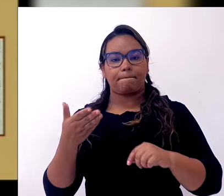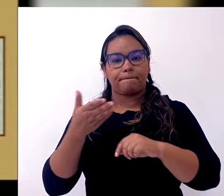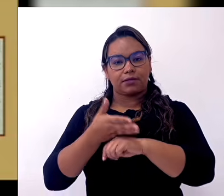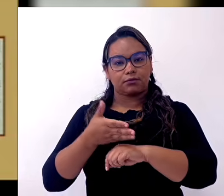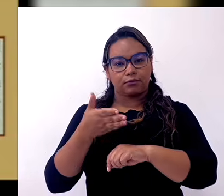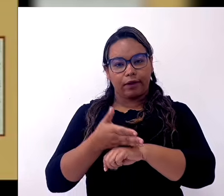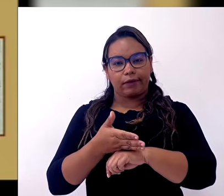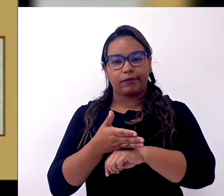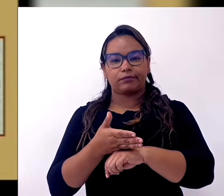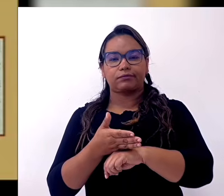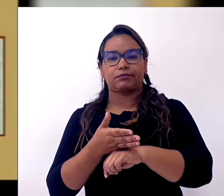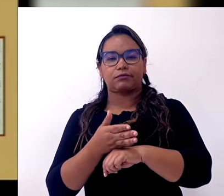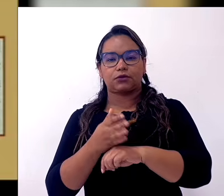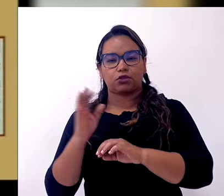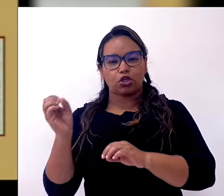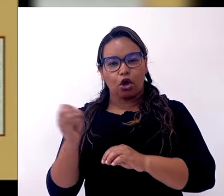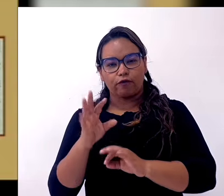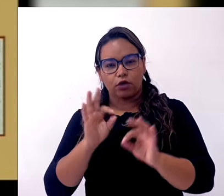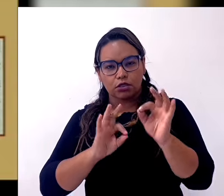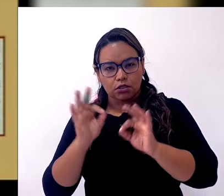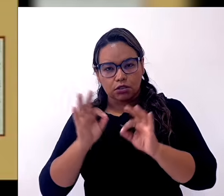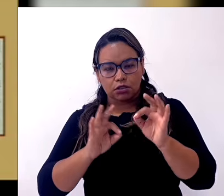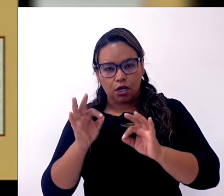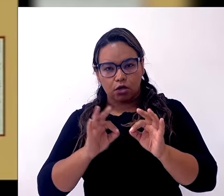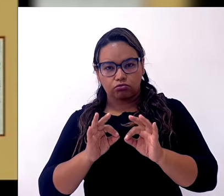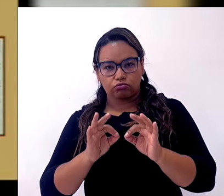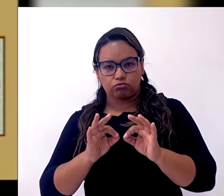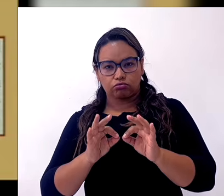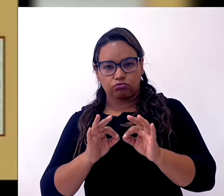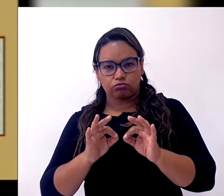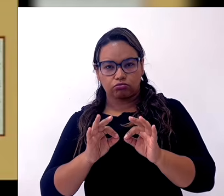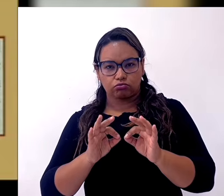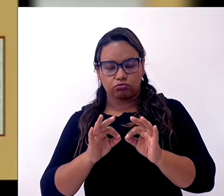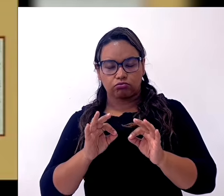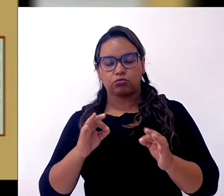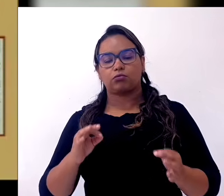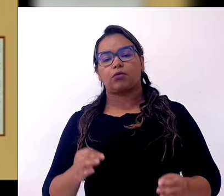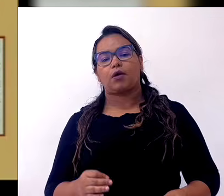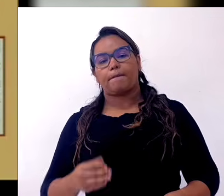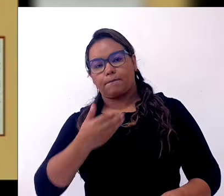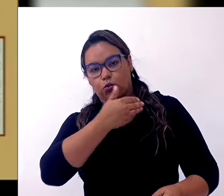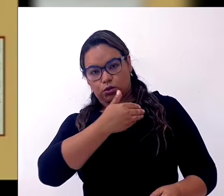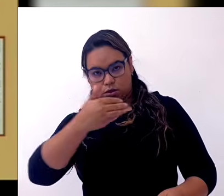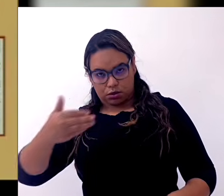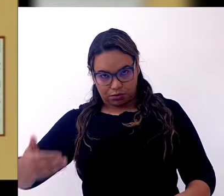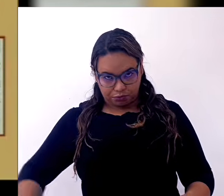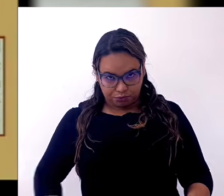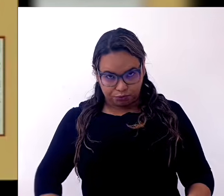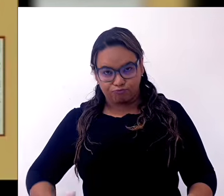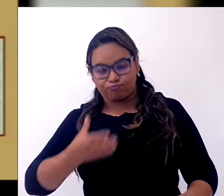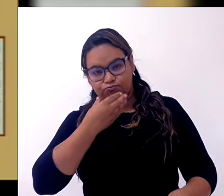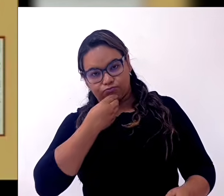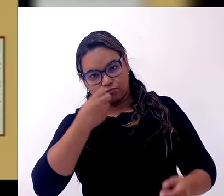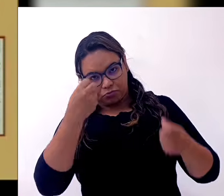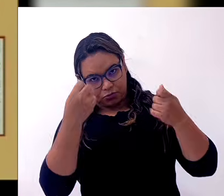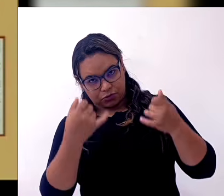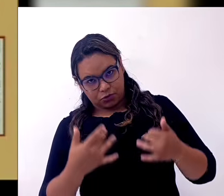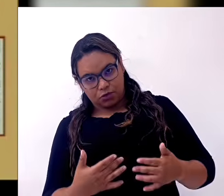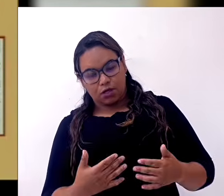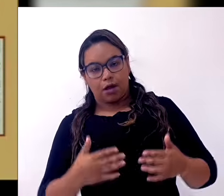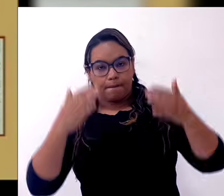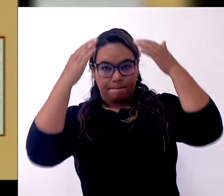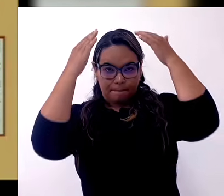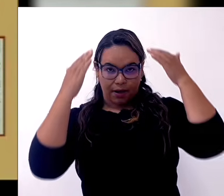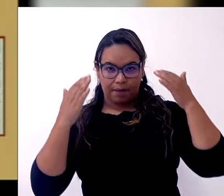arena geopolítica. Do jogo final do milênio como algo mais do que um gigante geopolítico de nossa época. Ele era e